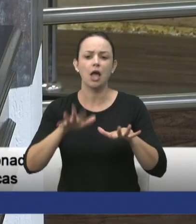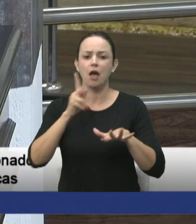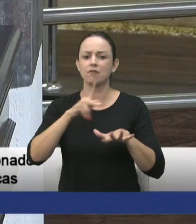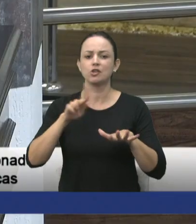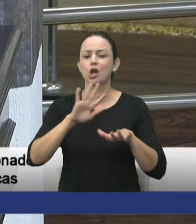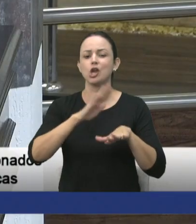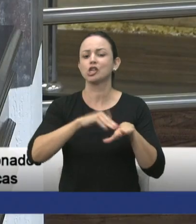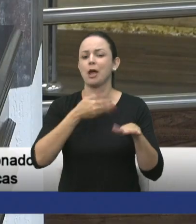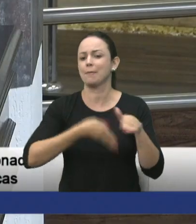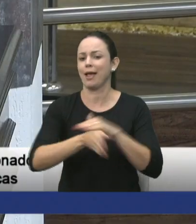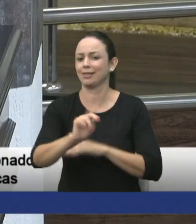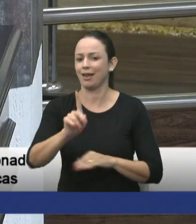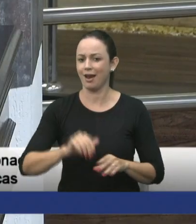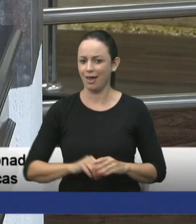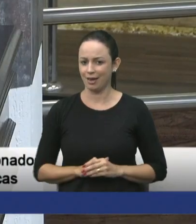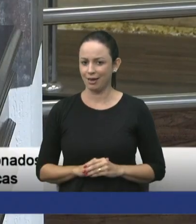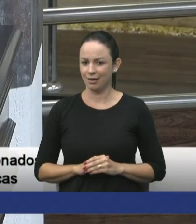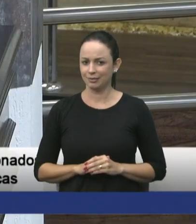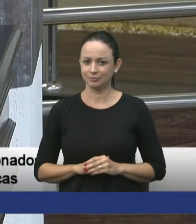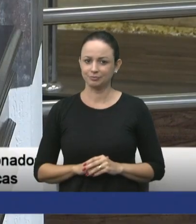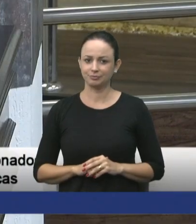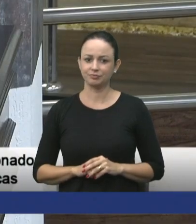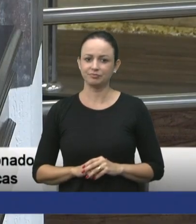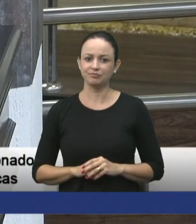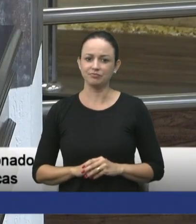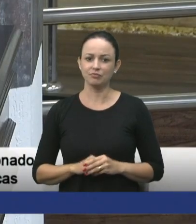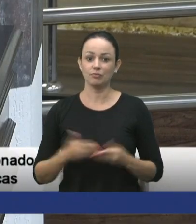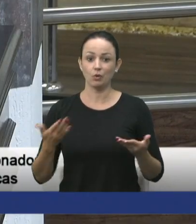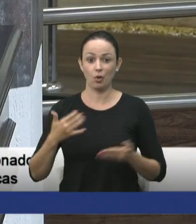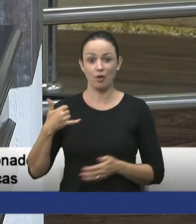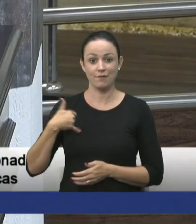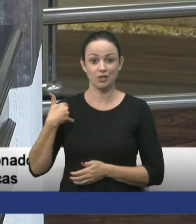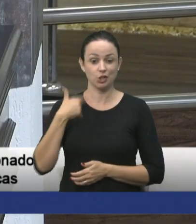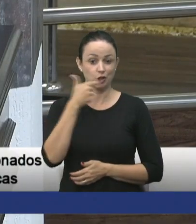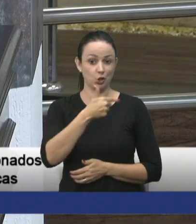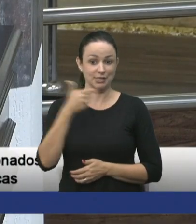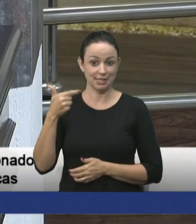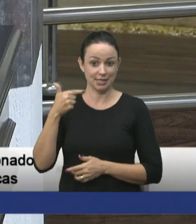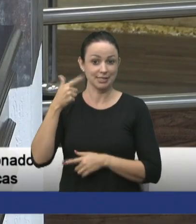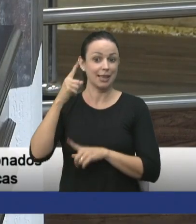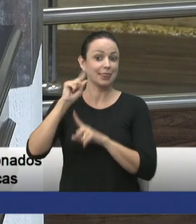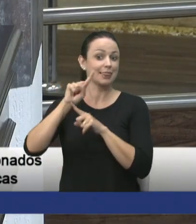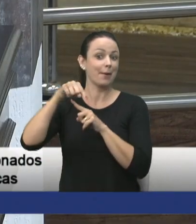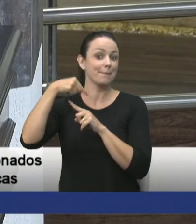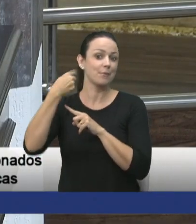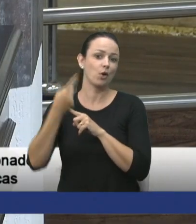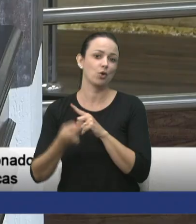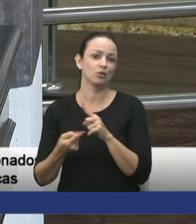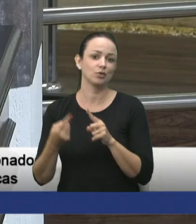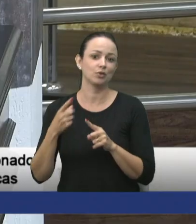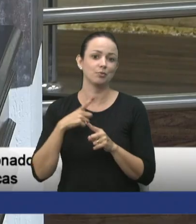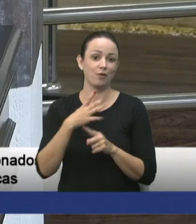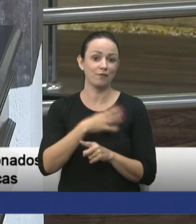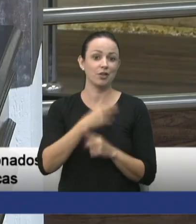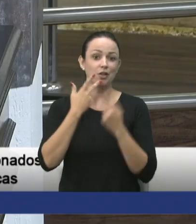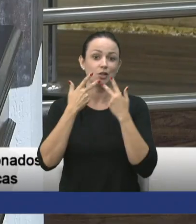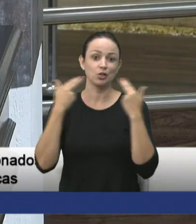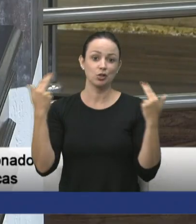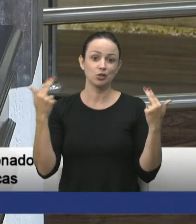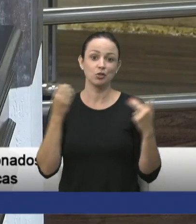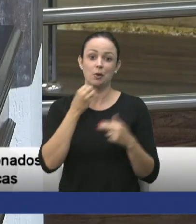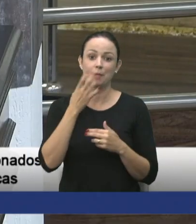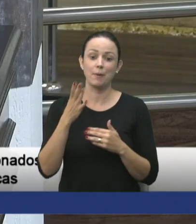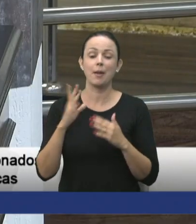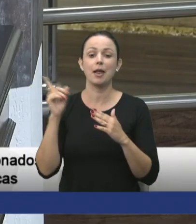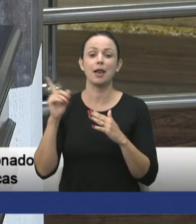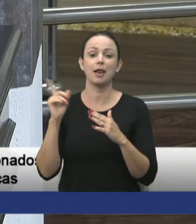entrar. Então, assim, hoje, 22 anos depois, o meu filho, eu tenho uma notícia boa. Ele mora de